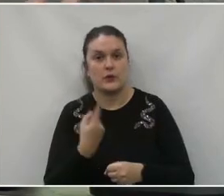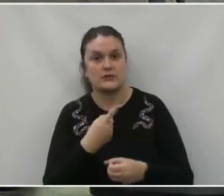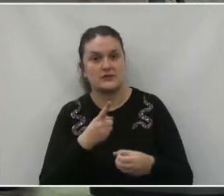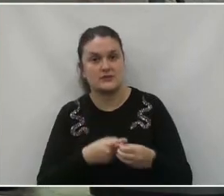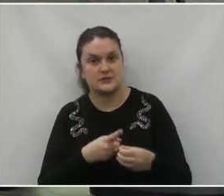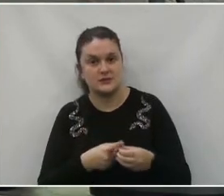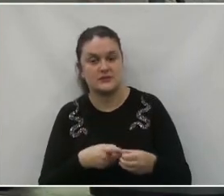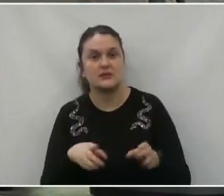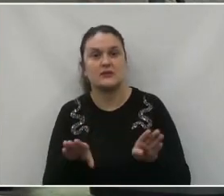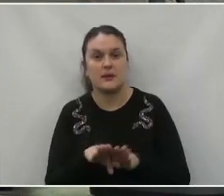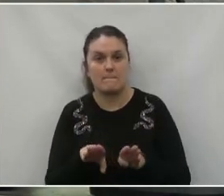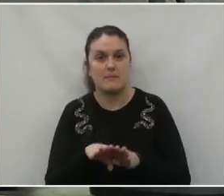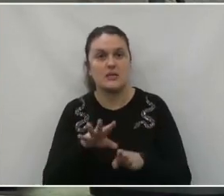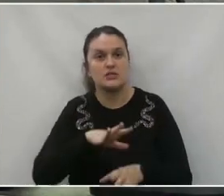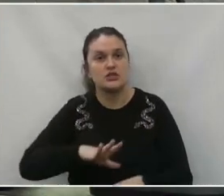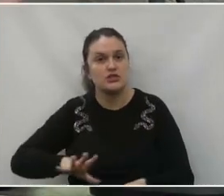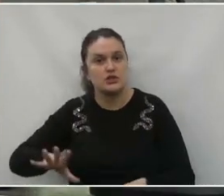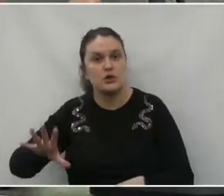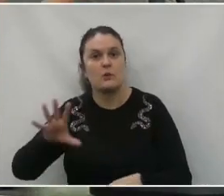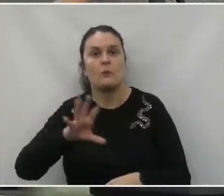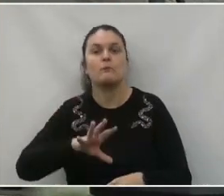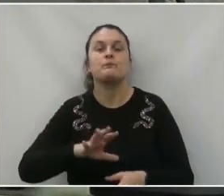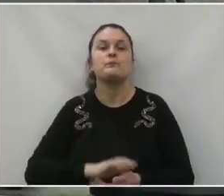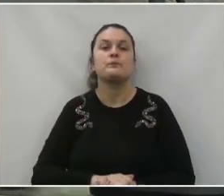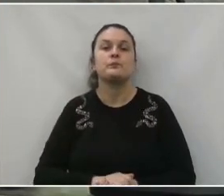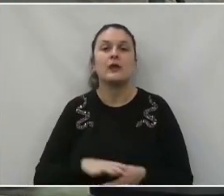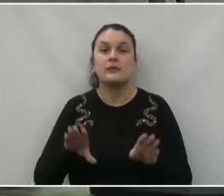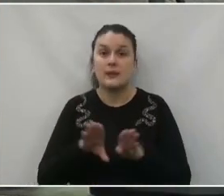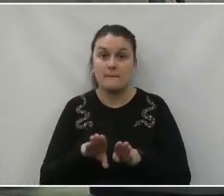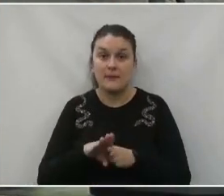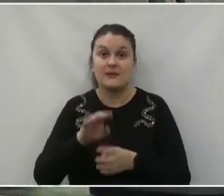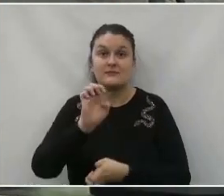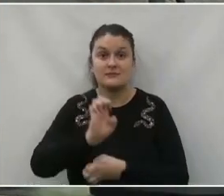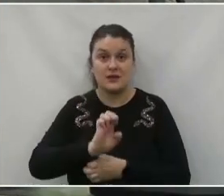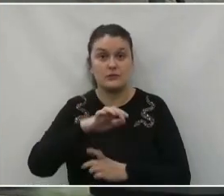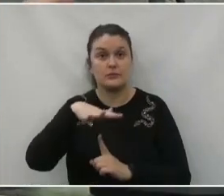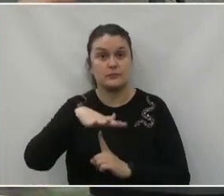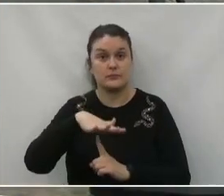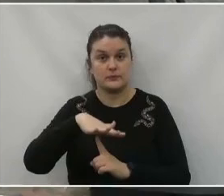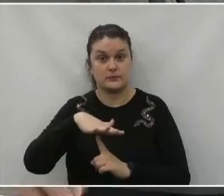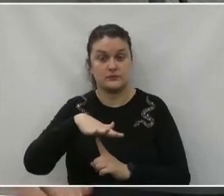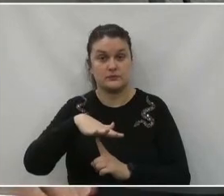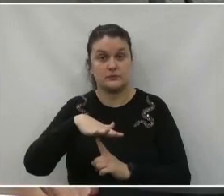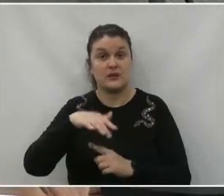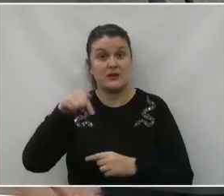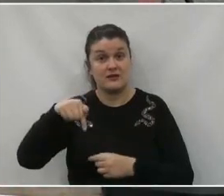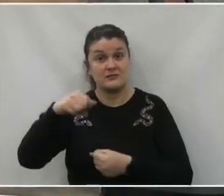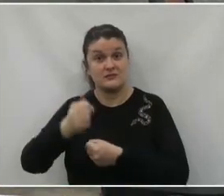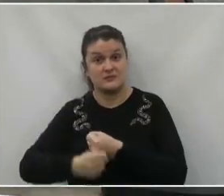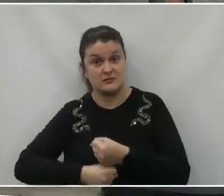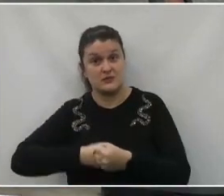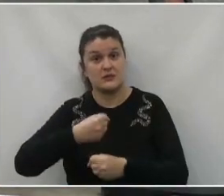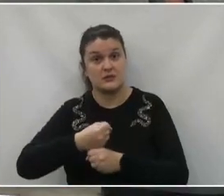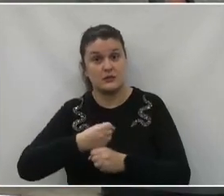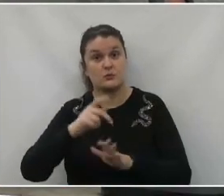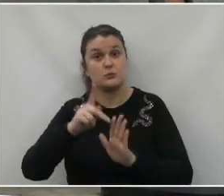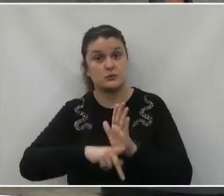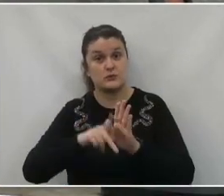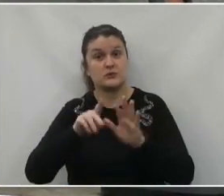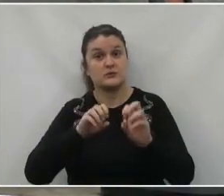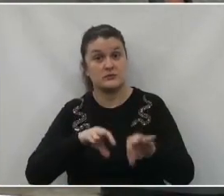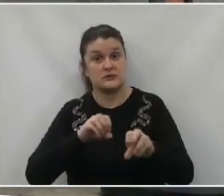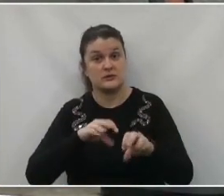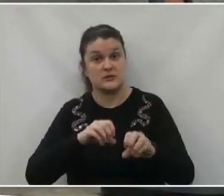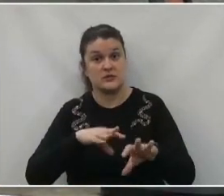cidade, também na região e também no estado do Paraná. Este ano, o Programa Educacional